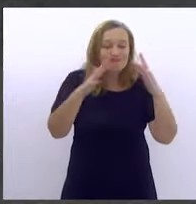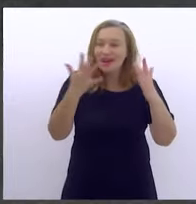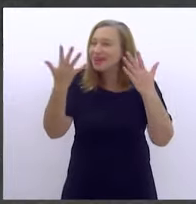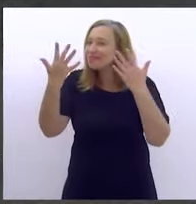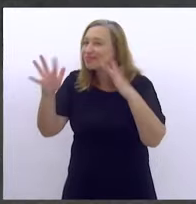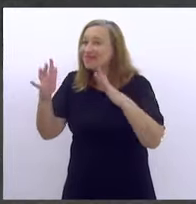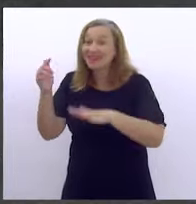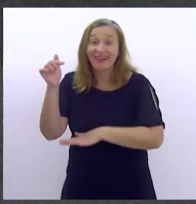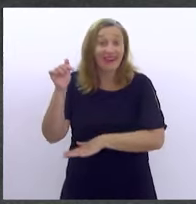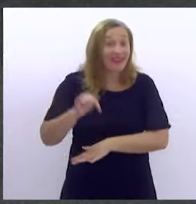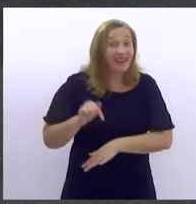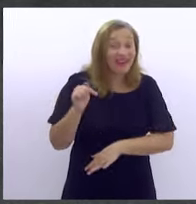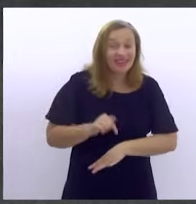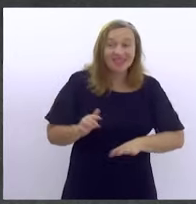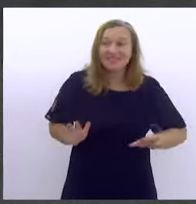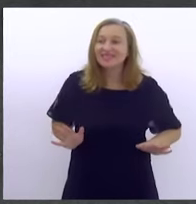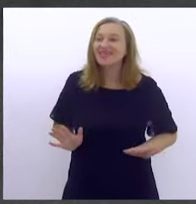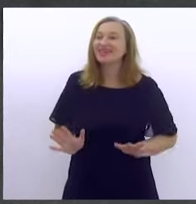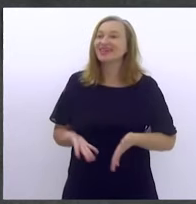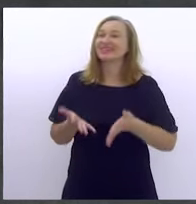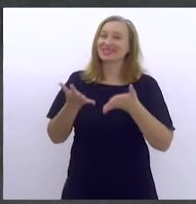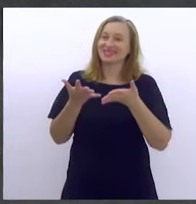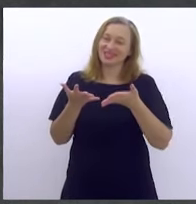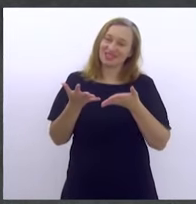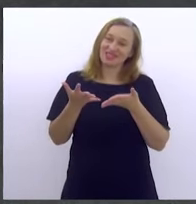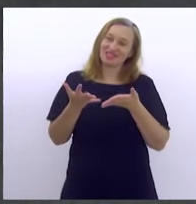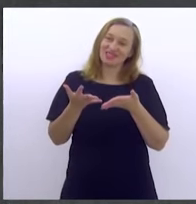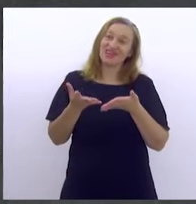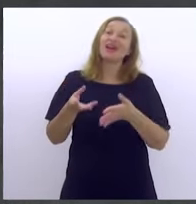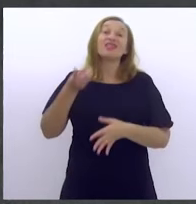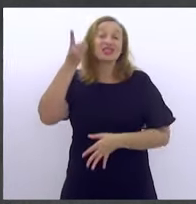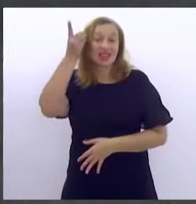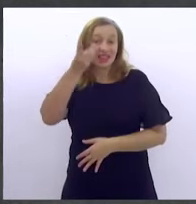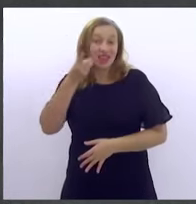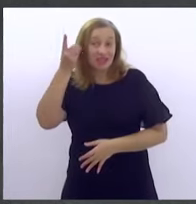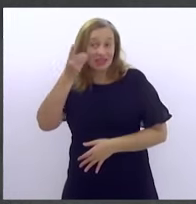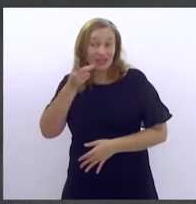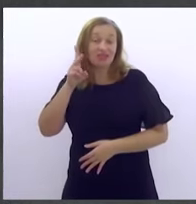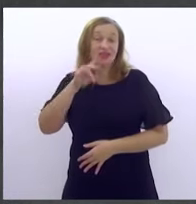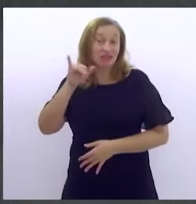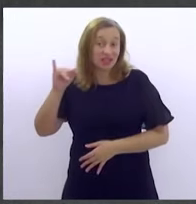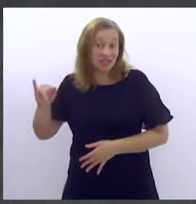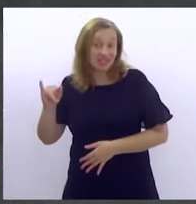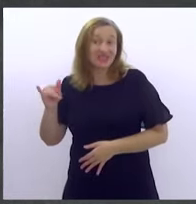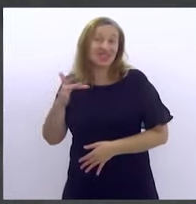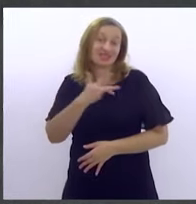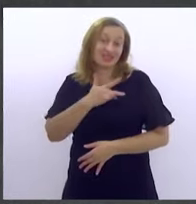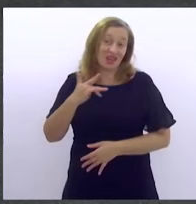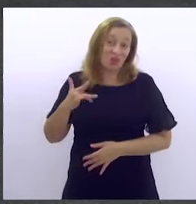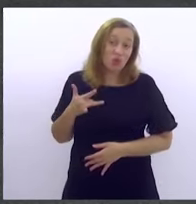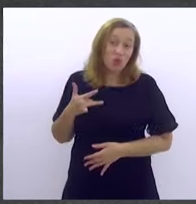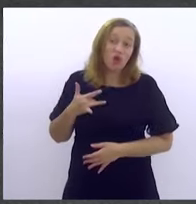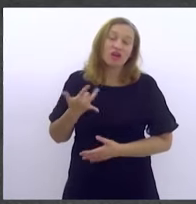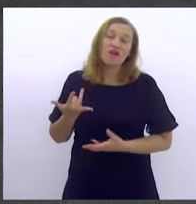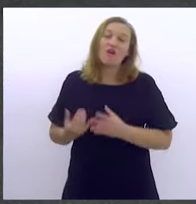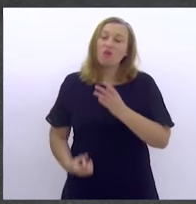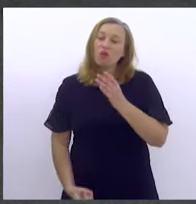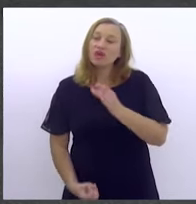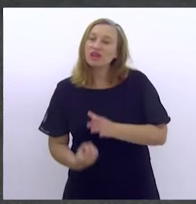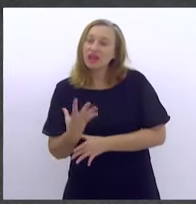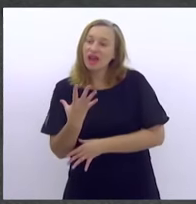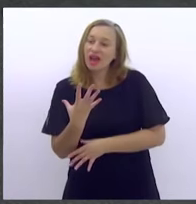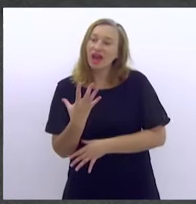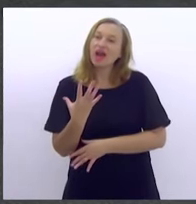aqui a iniciativa do deputado Valdeci da Saúde ao criar